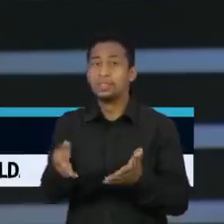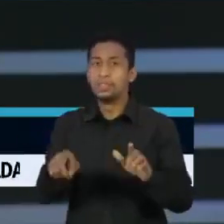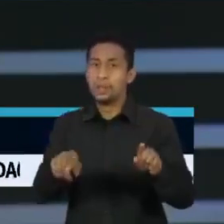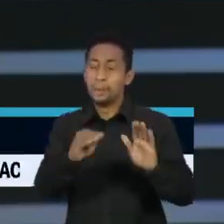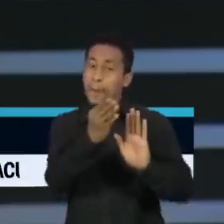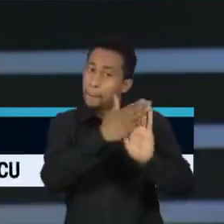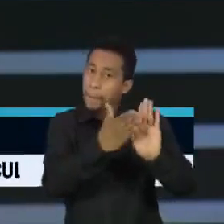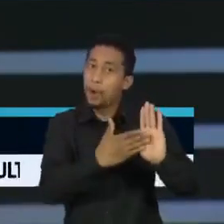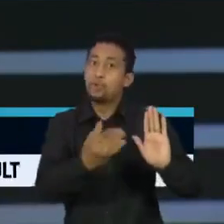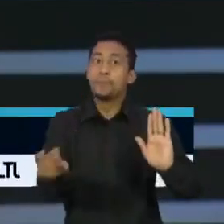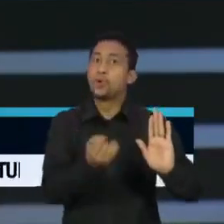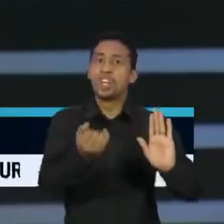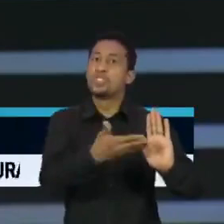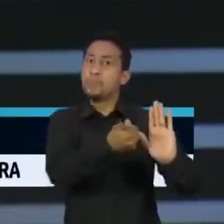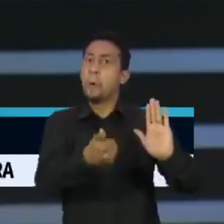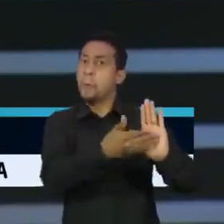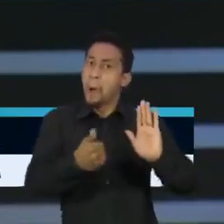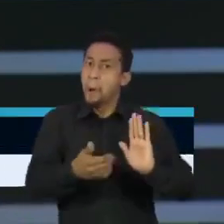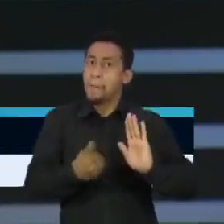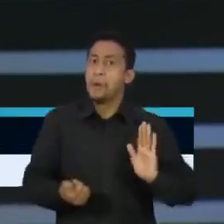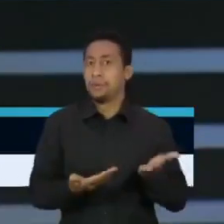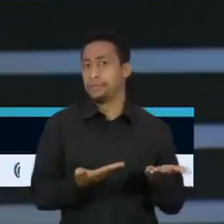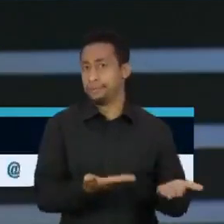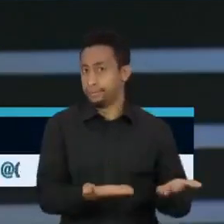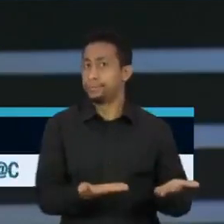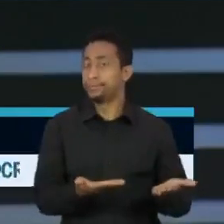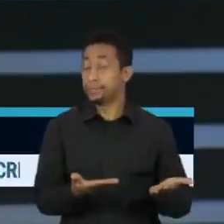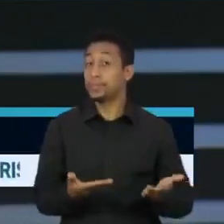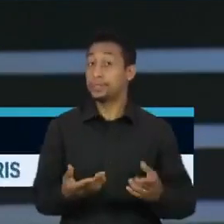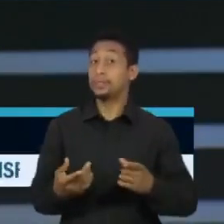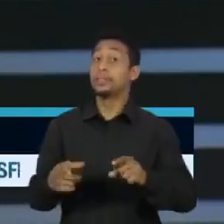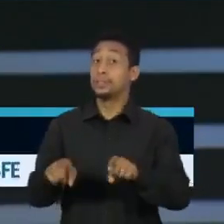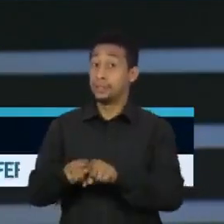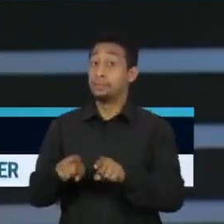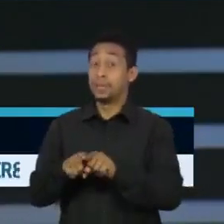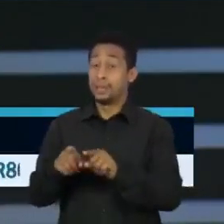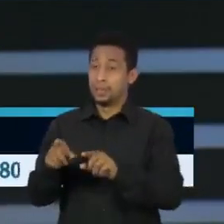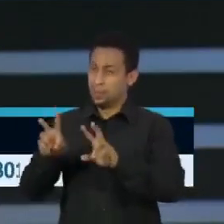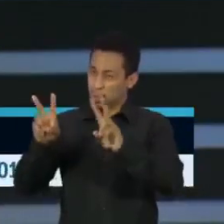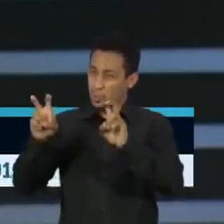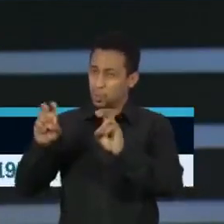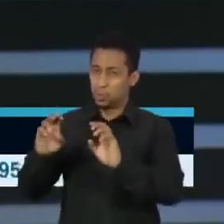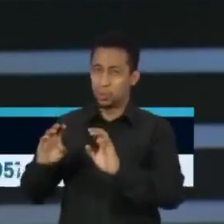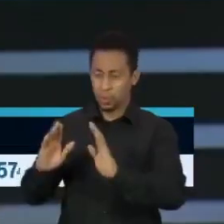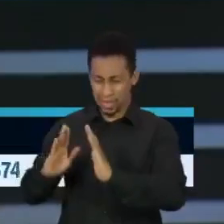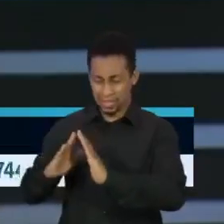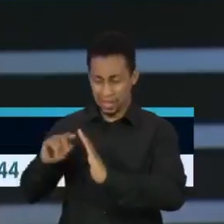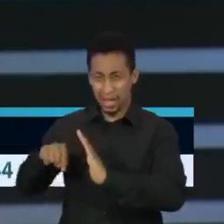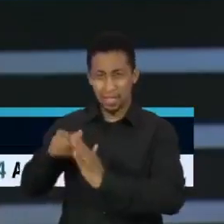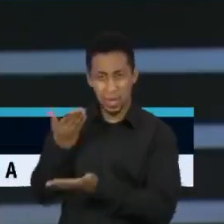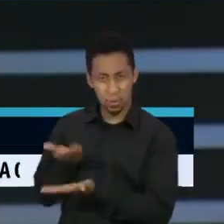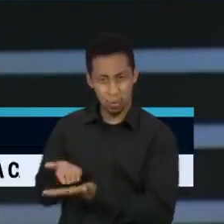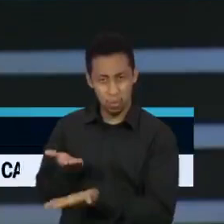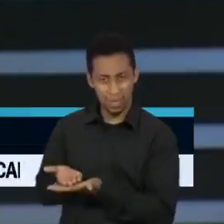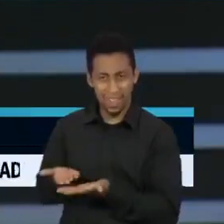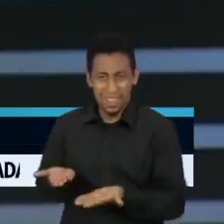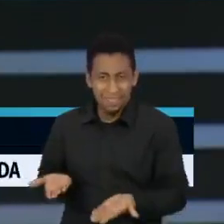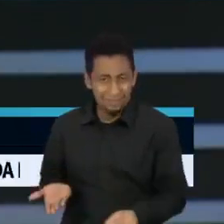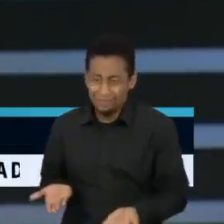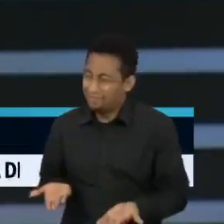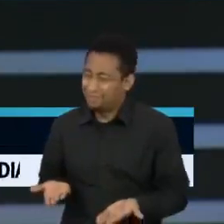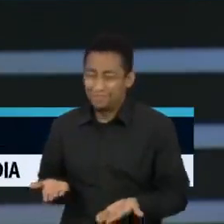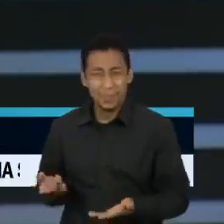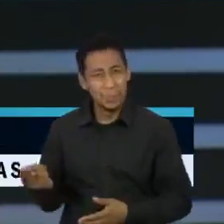faltas importantes e essa versão de estudar em casa a convivência dos alunos fundamental